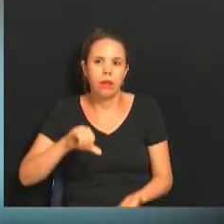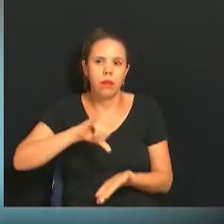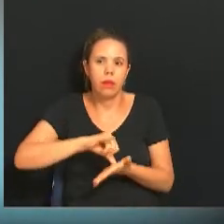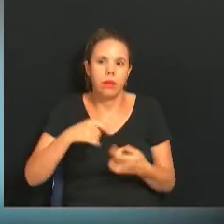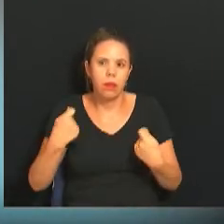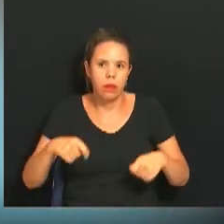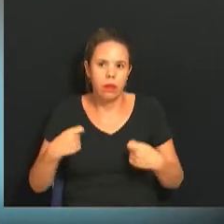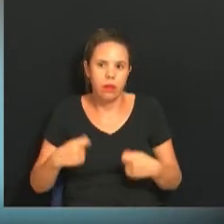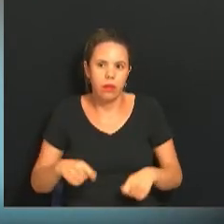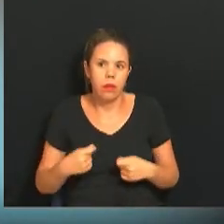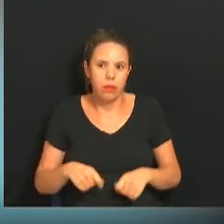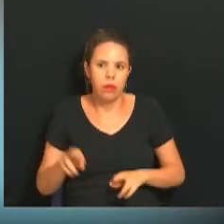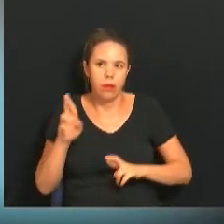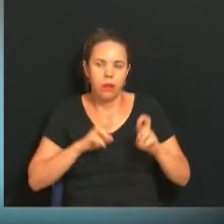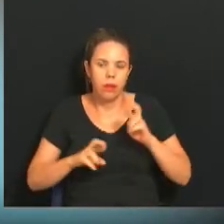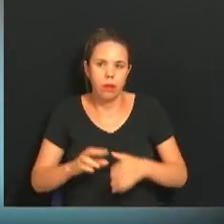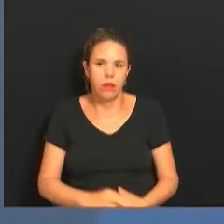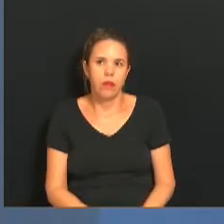um outro olhar.